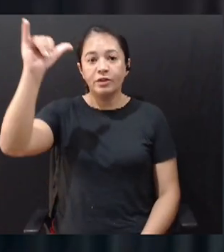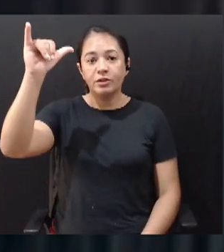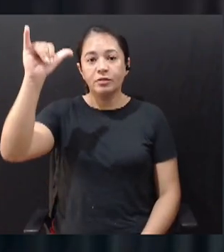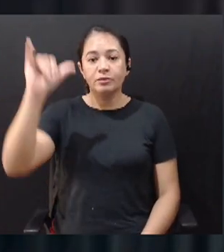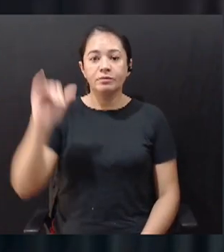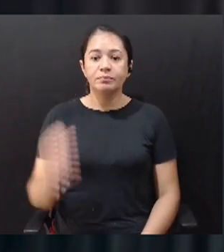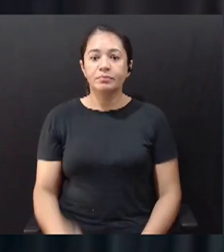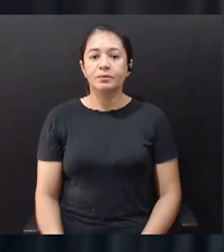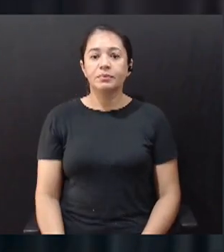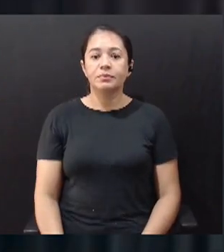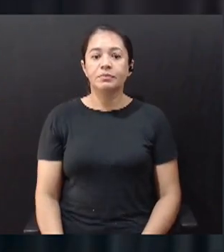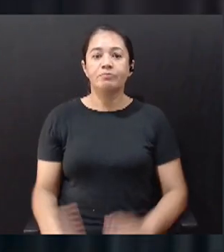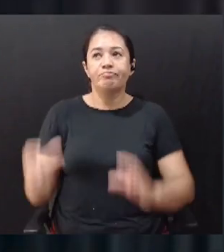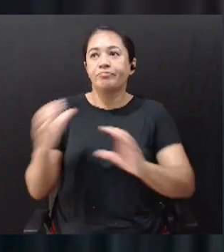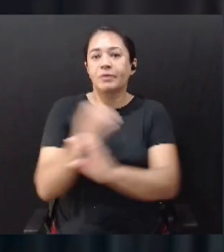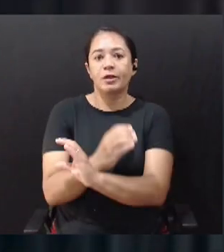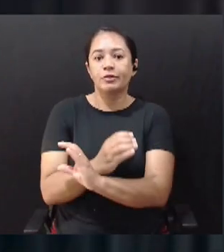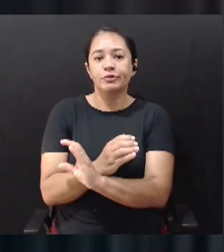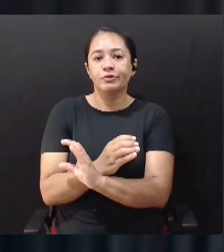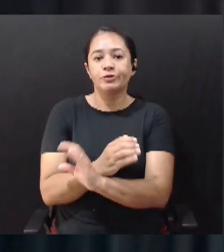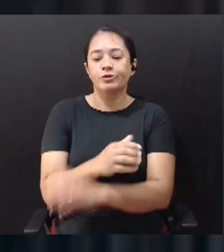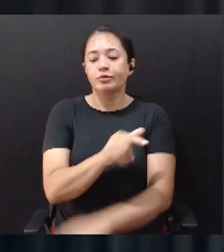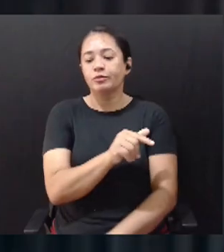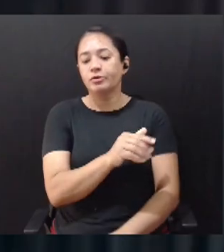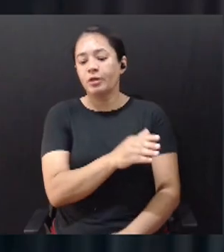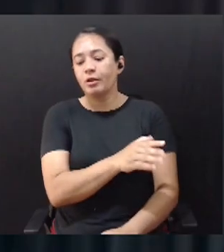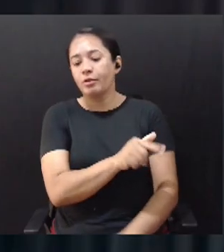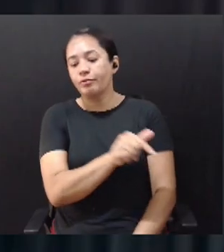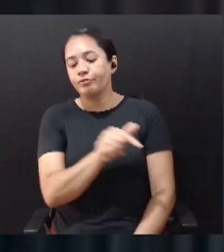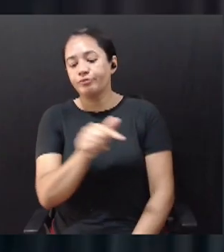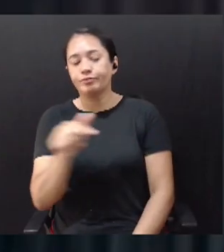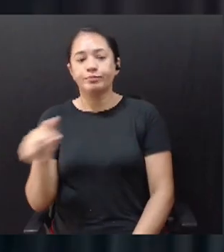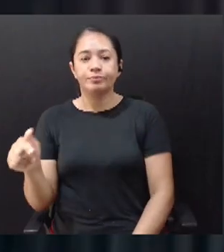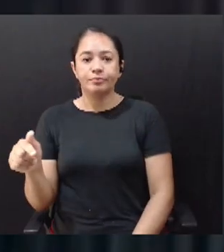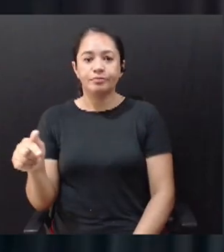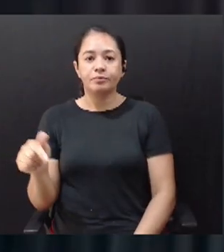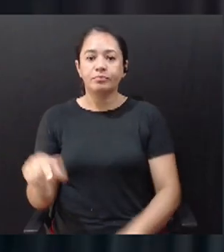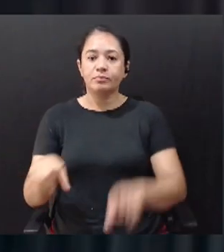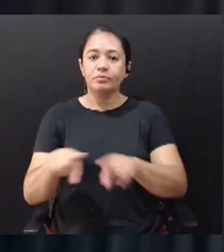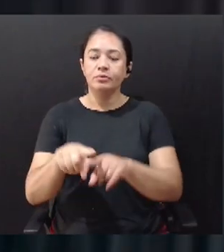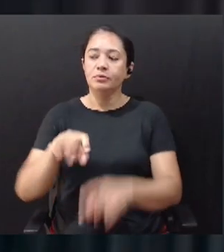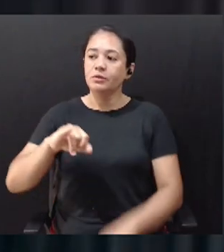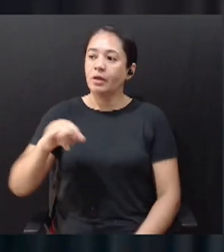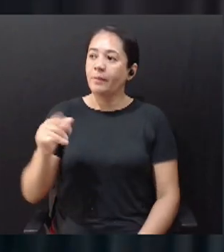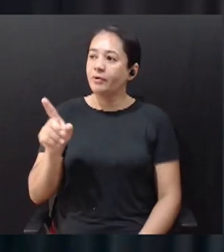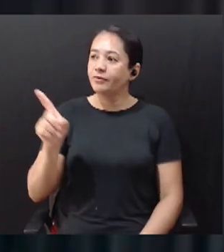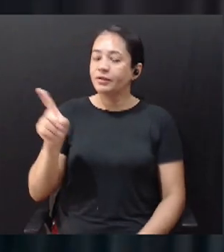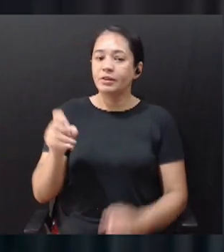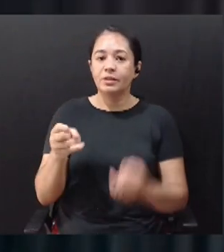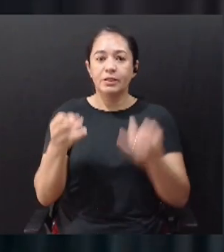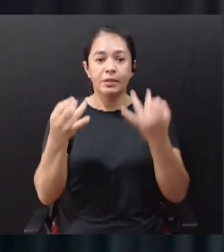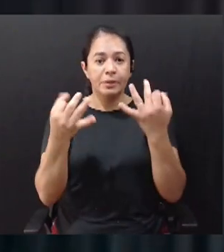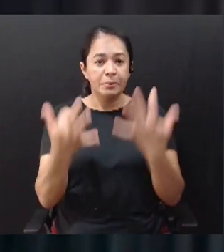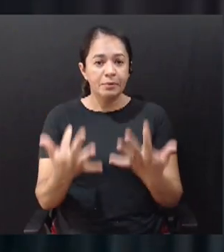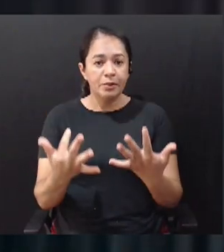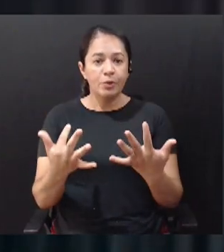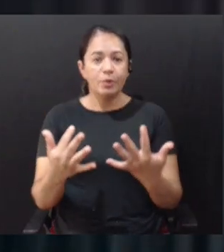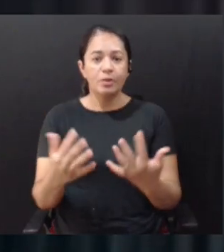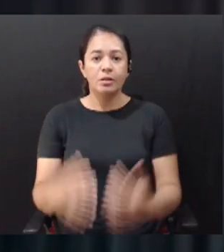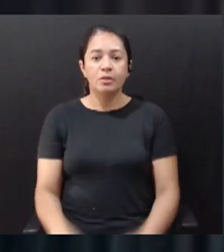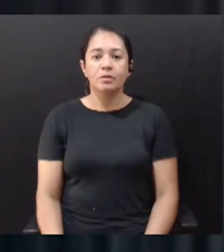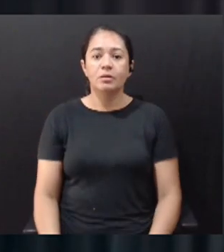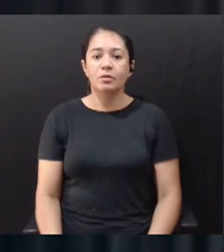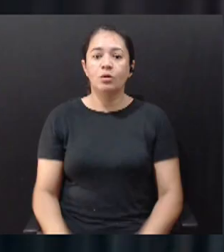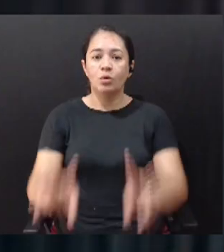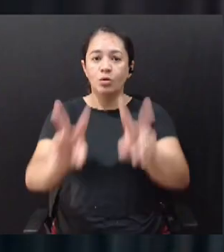plenitude ali, né, durante a semana dela. E até, Rúbia, pegando um pouco o gancho do que a Daniela Uhum. trouxe sobre o domingo